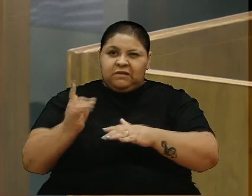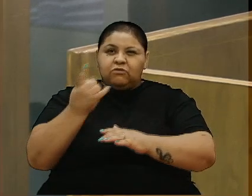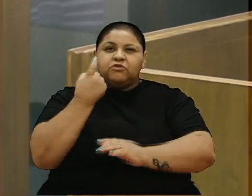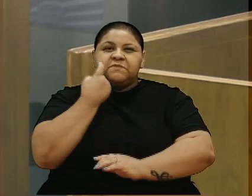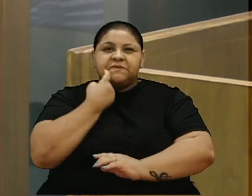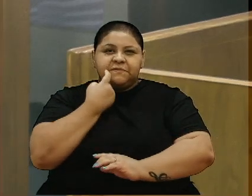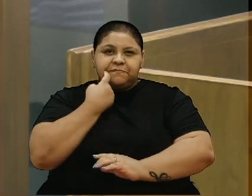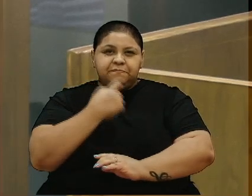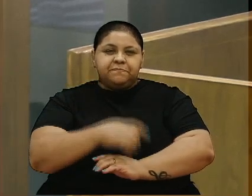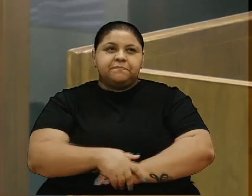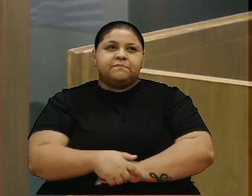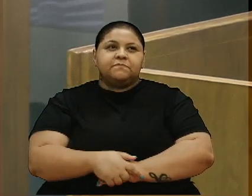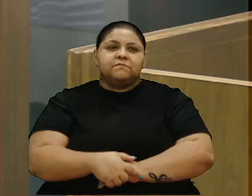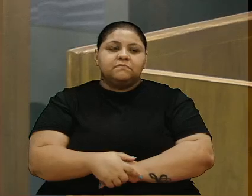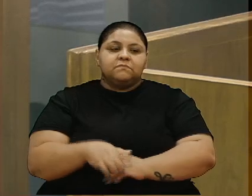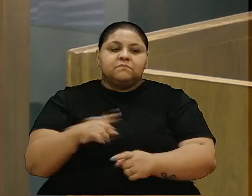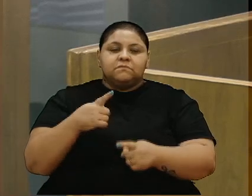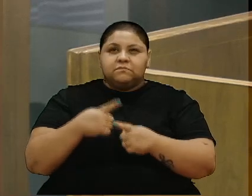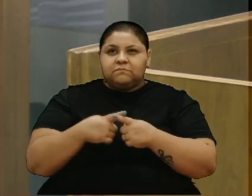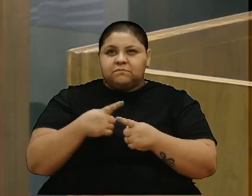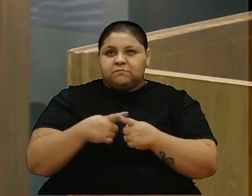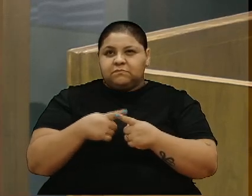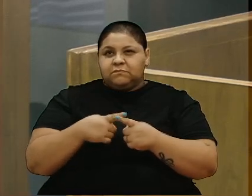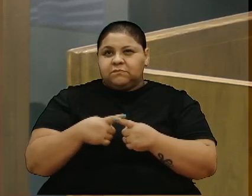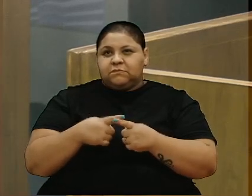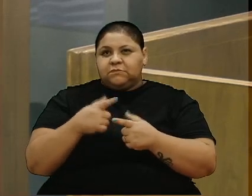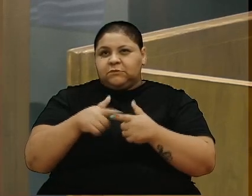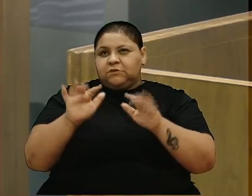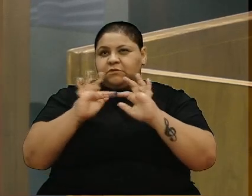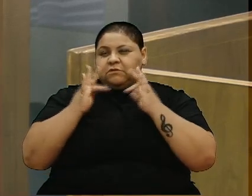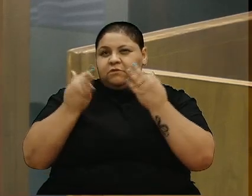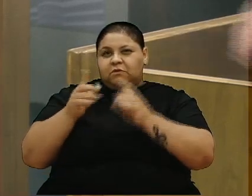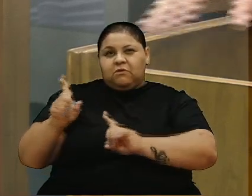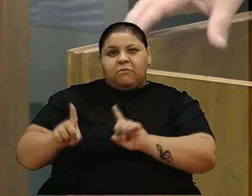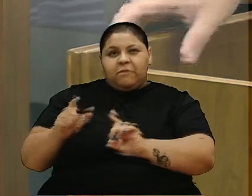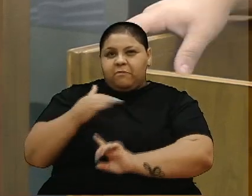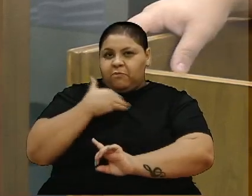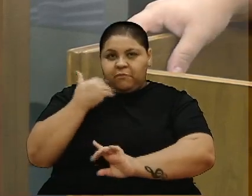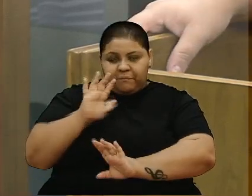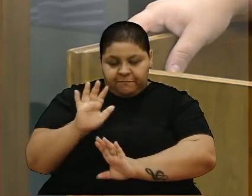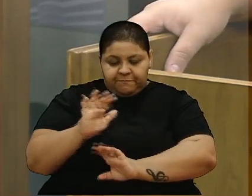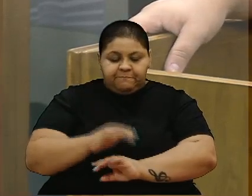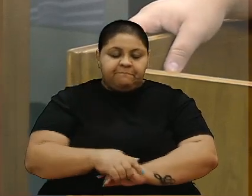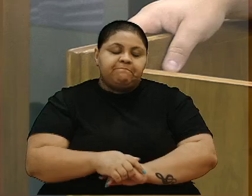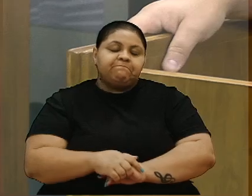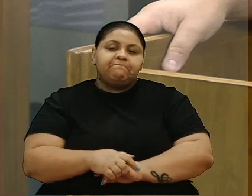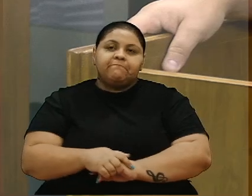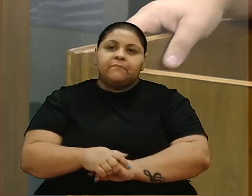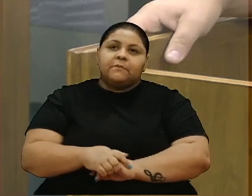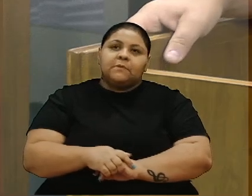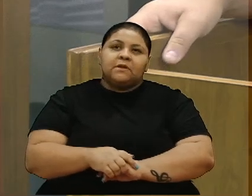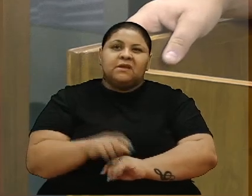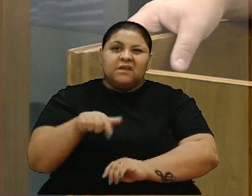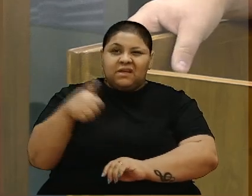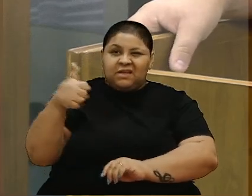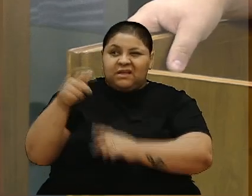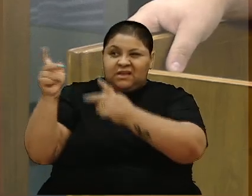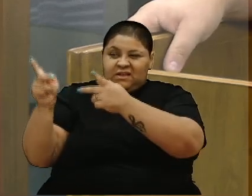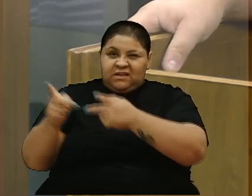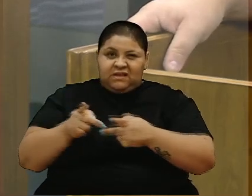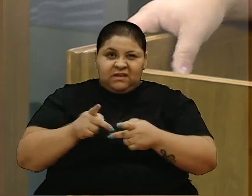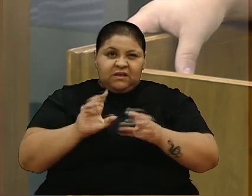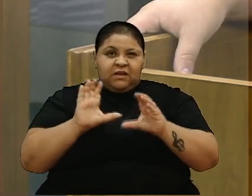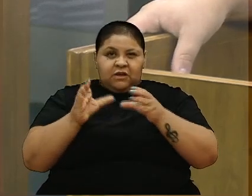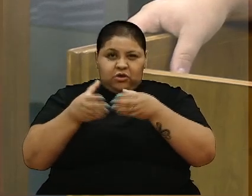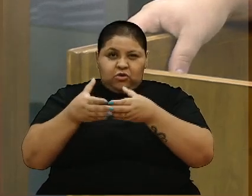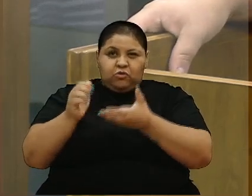sexta-feira, né, por questões familiares, que o primo dele acabou falecendo. Mas essa primeira visita da Frente Parlamentar